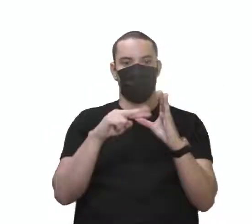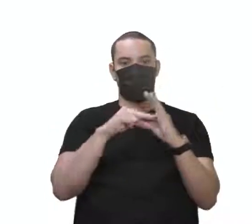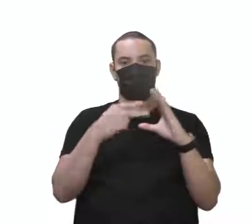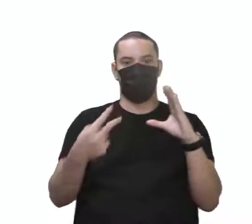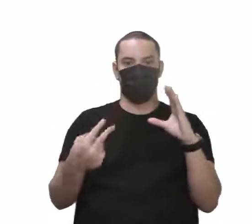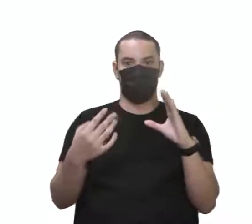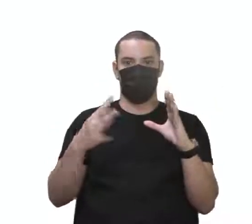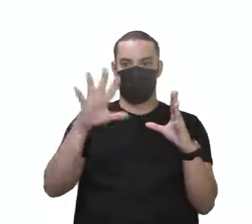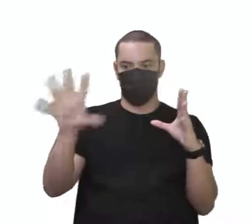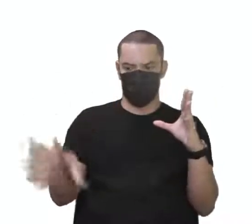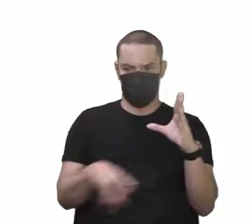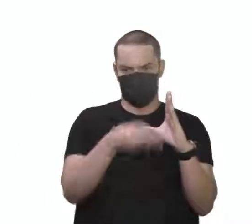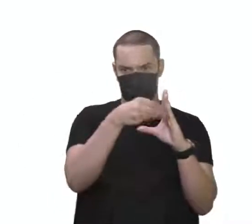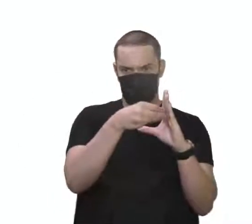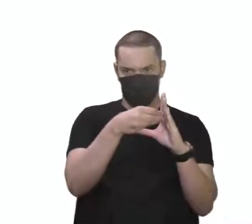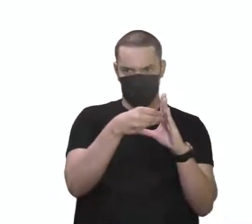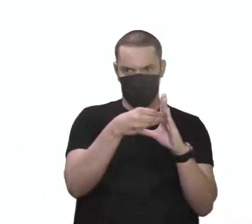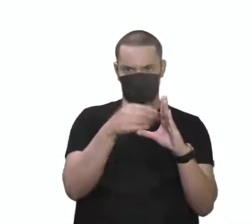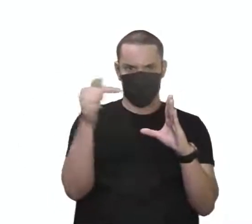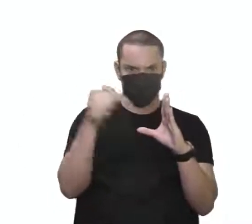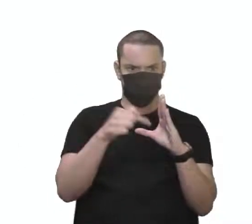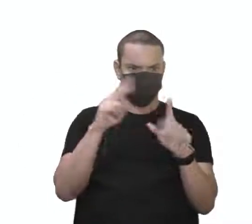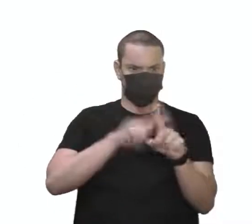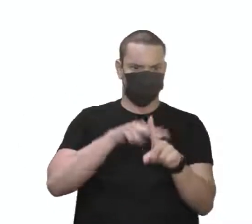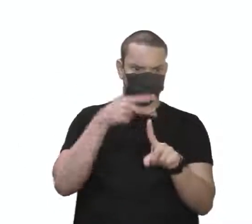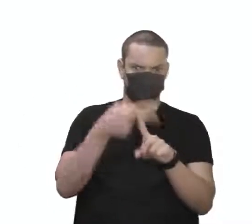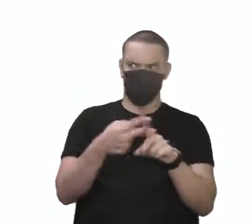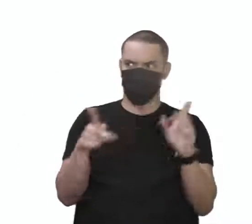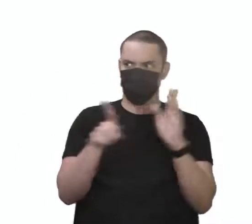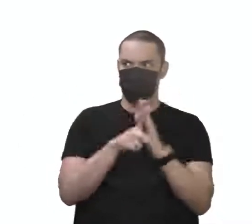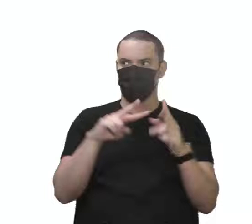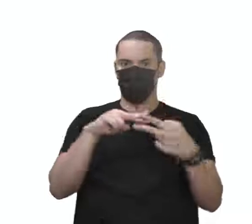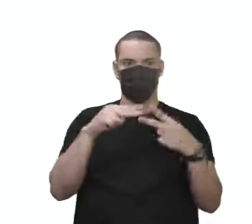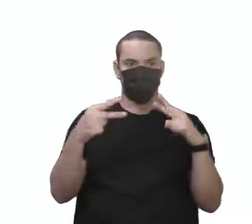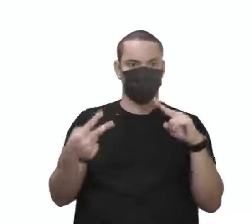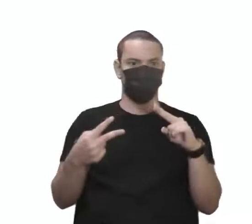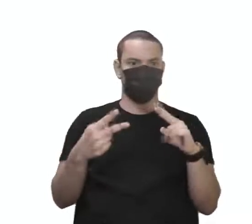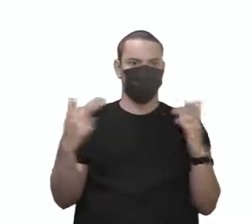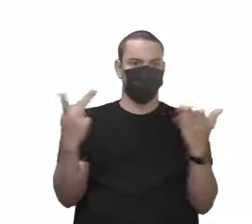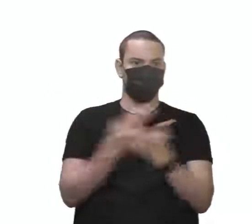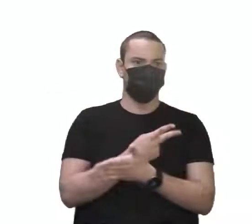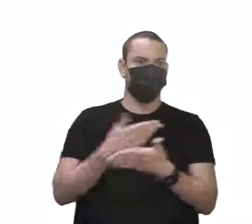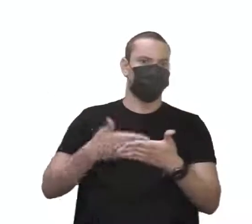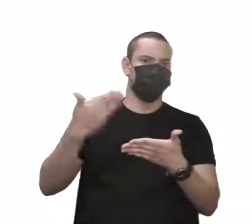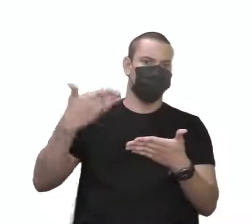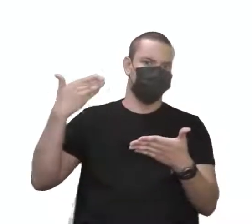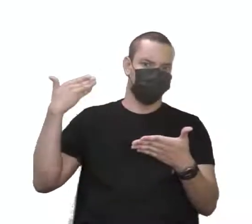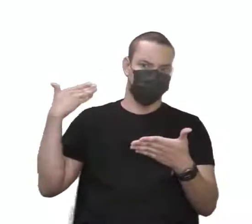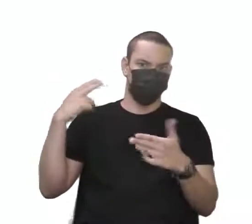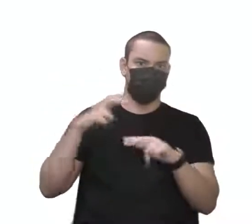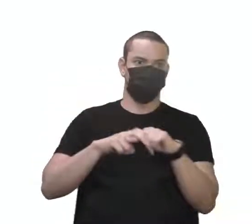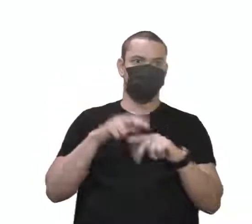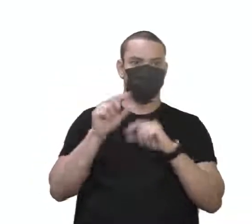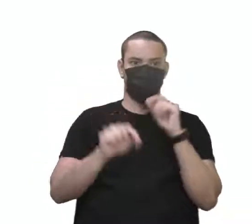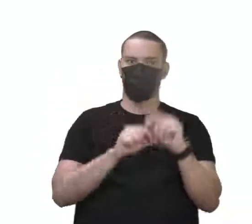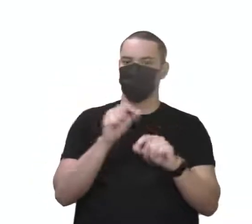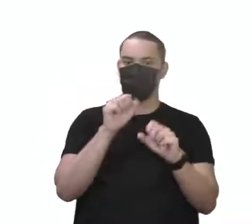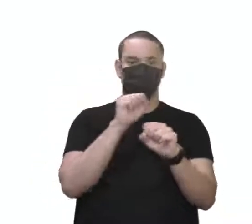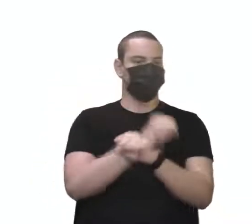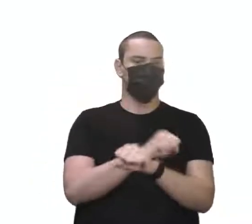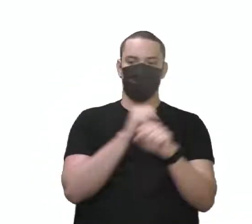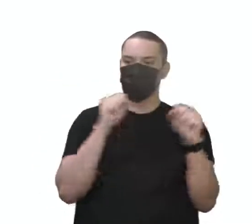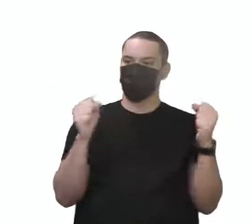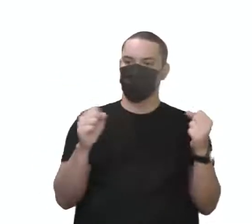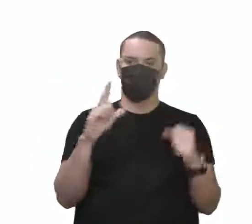do gene transferido. Essa duplicação do DNA já aconteceu muito anteriormente, então a gente não